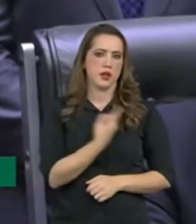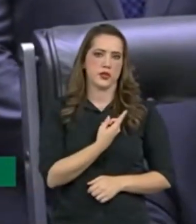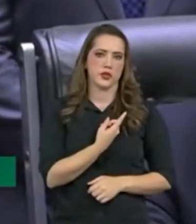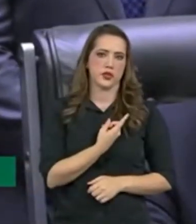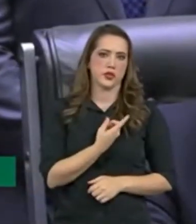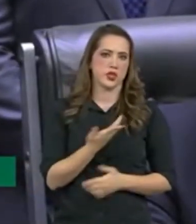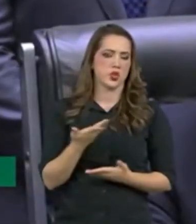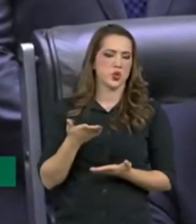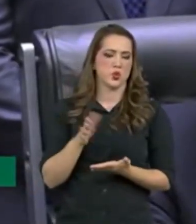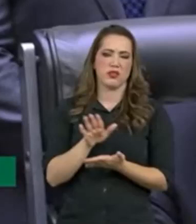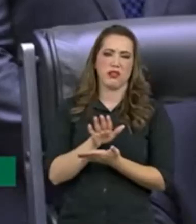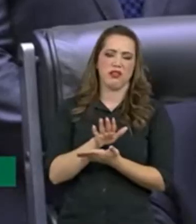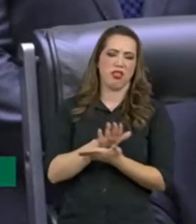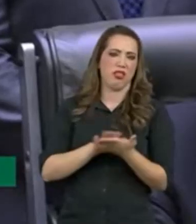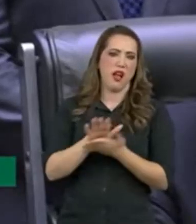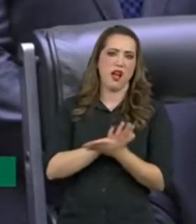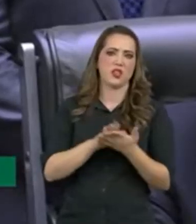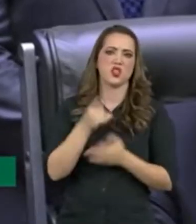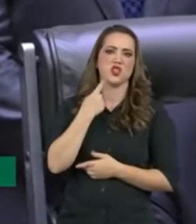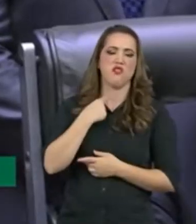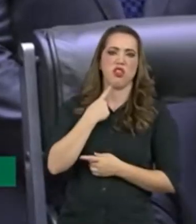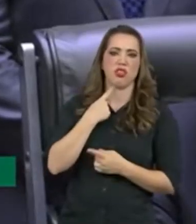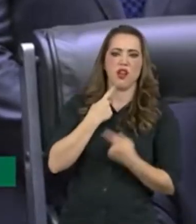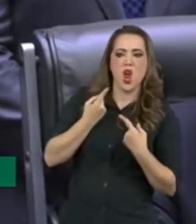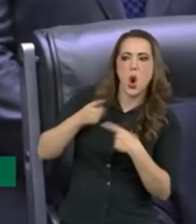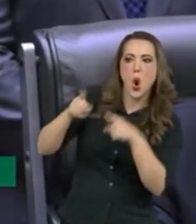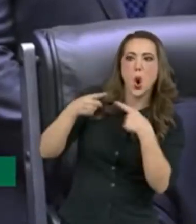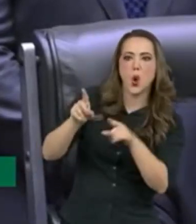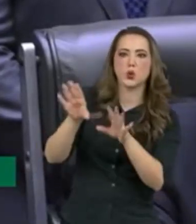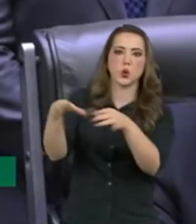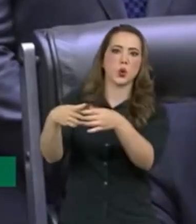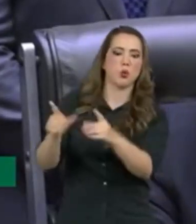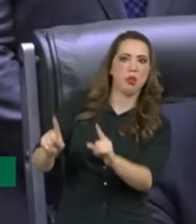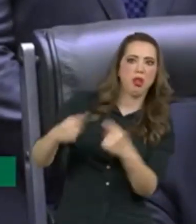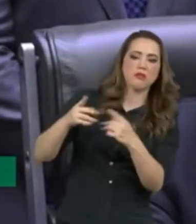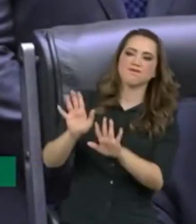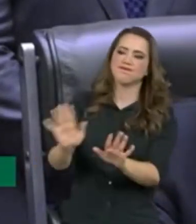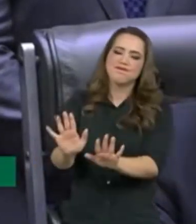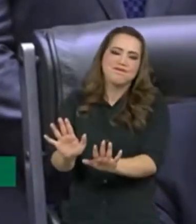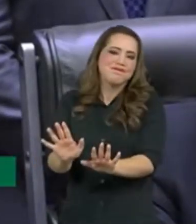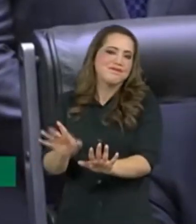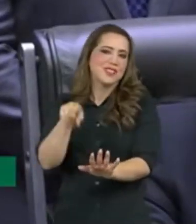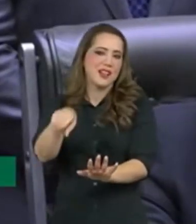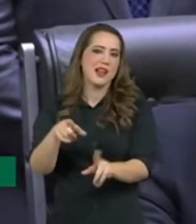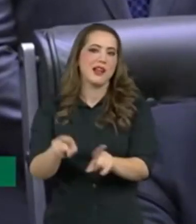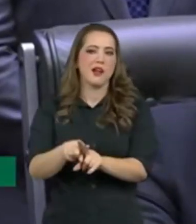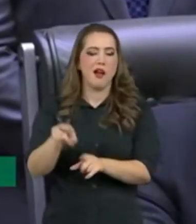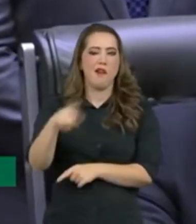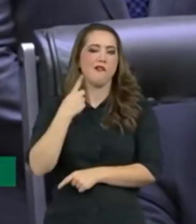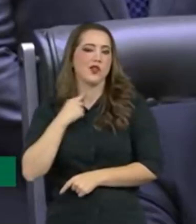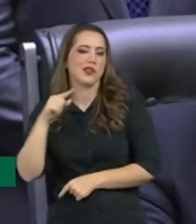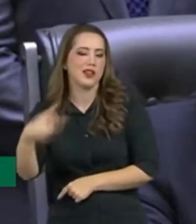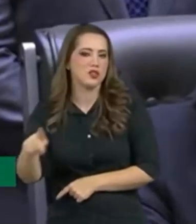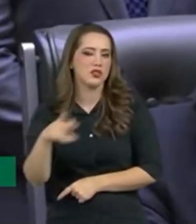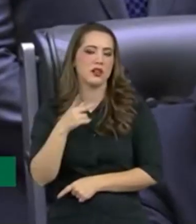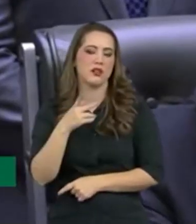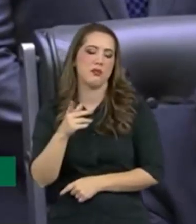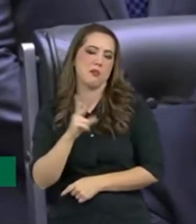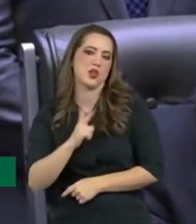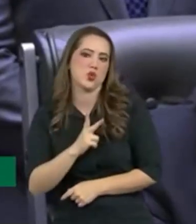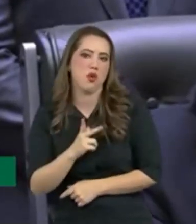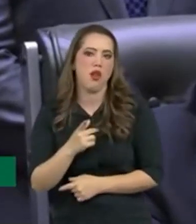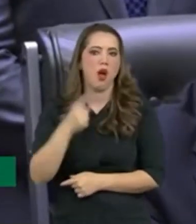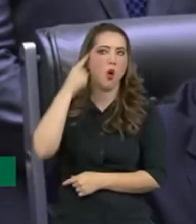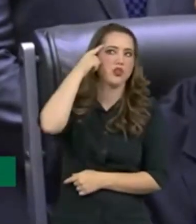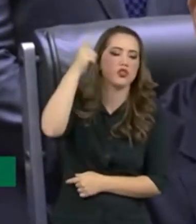de revanche contra os que tentaram subjugar a nação a seus desígnios pessoais e ideológicos. Mas